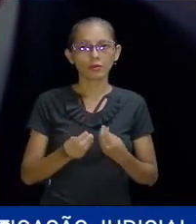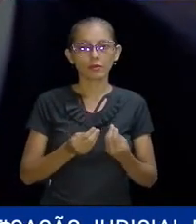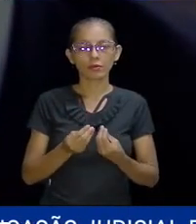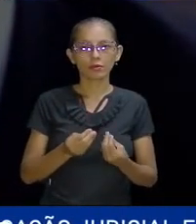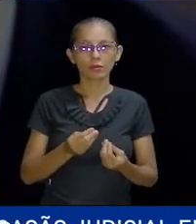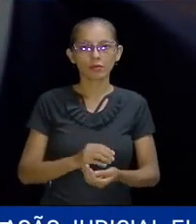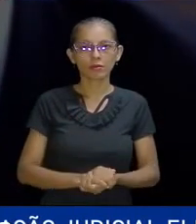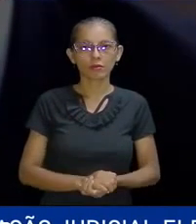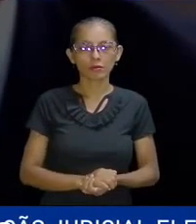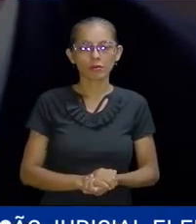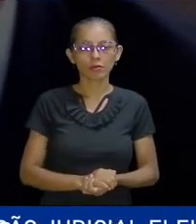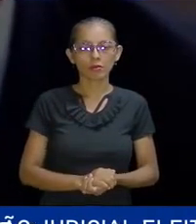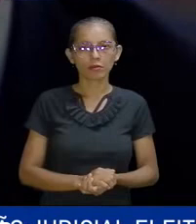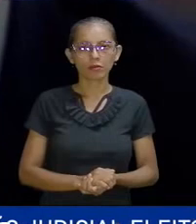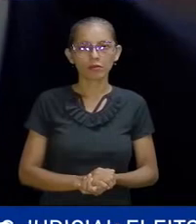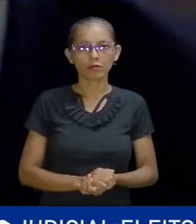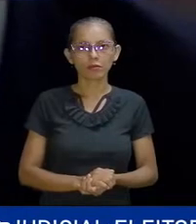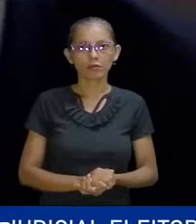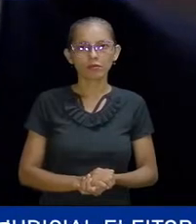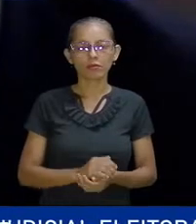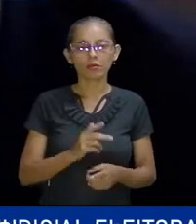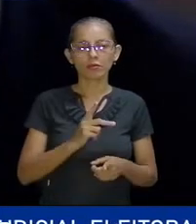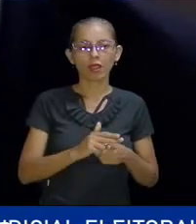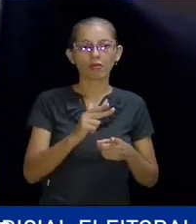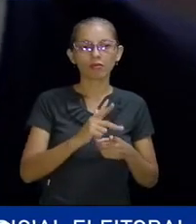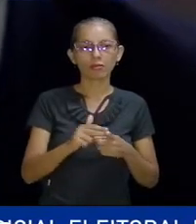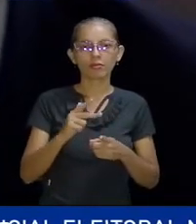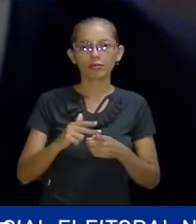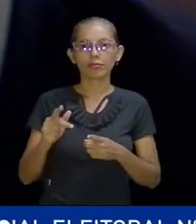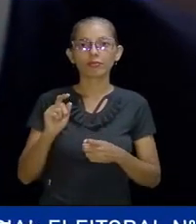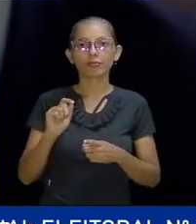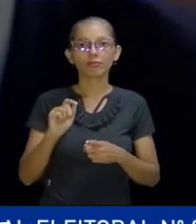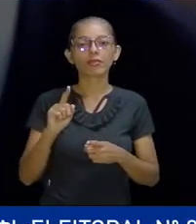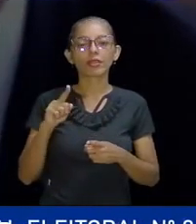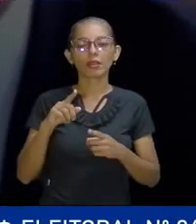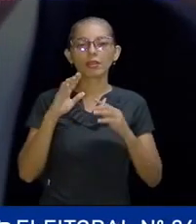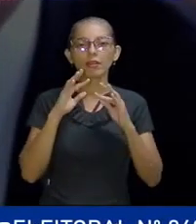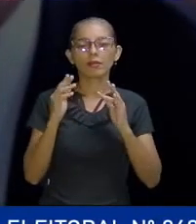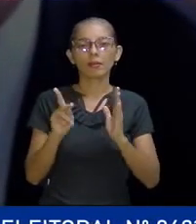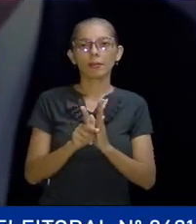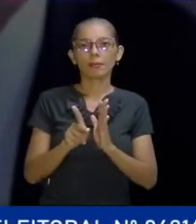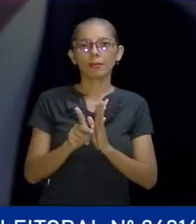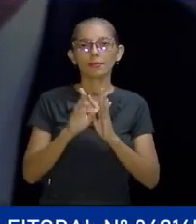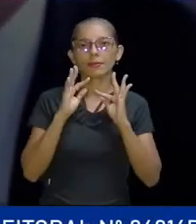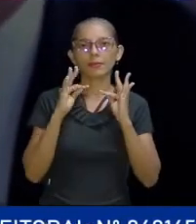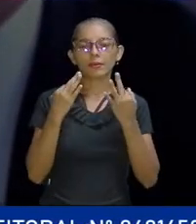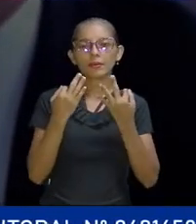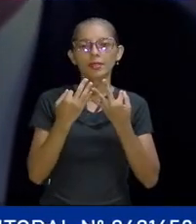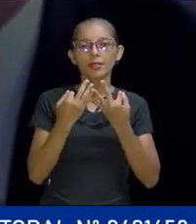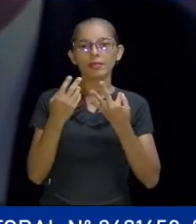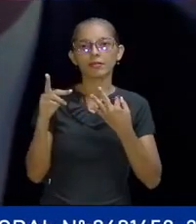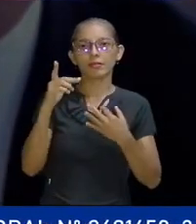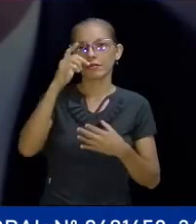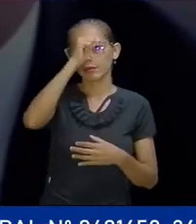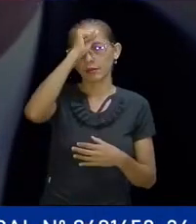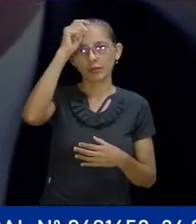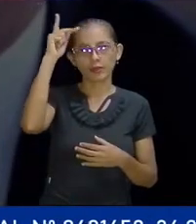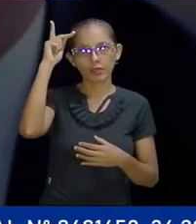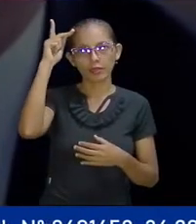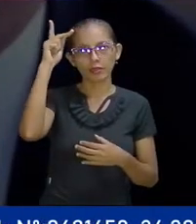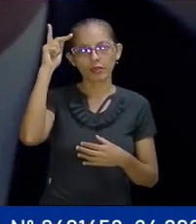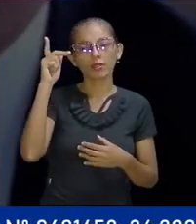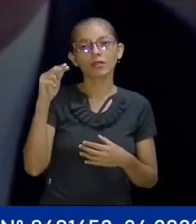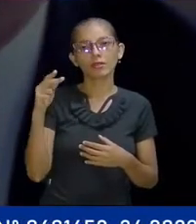quem ganhou esses processos são parentes bem próximos da família do prefeito e